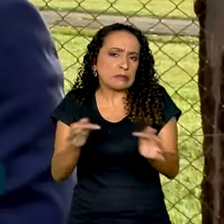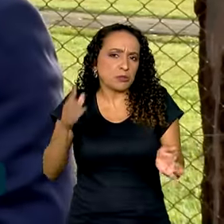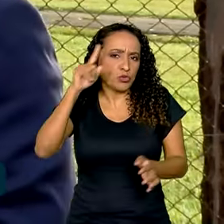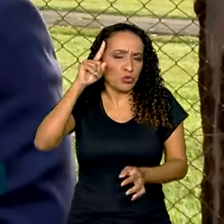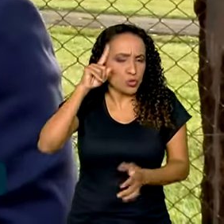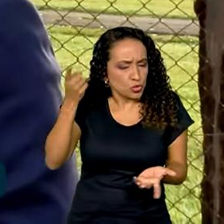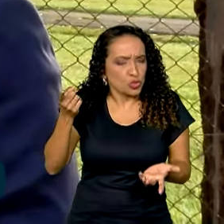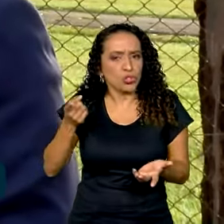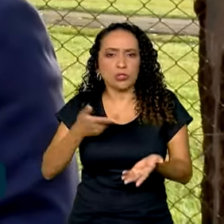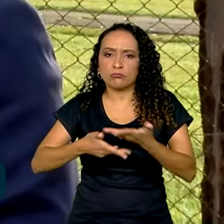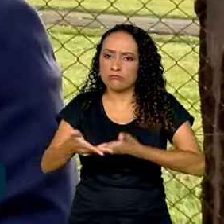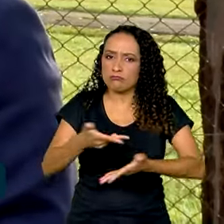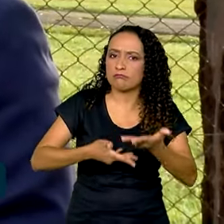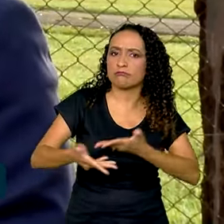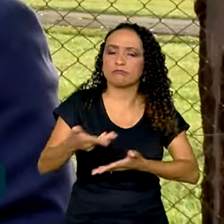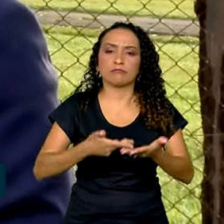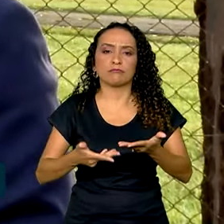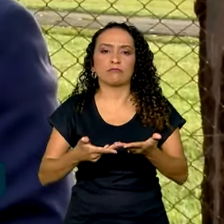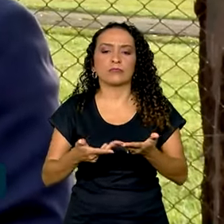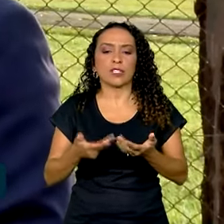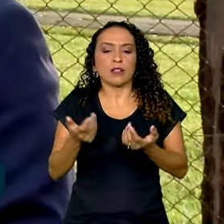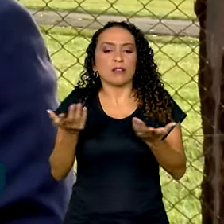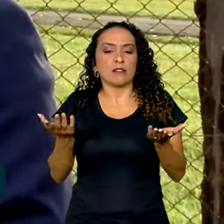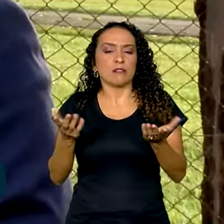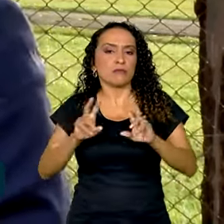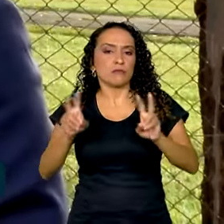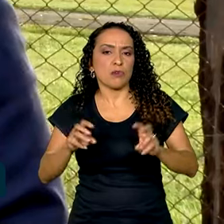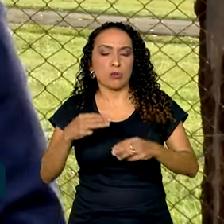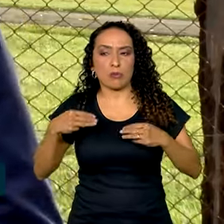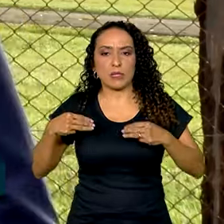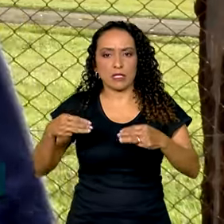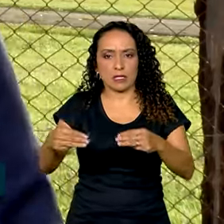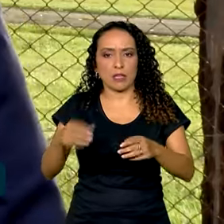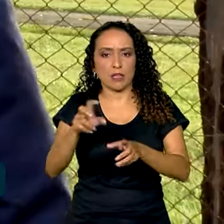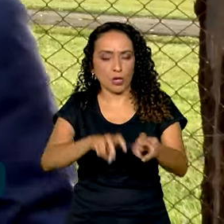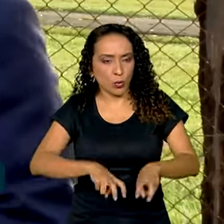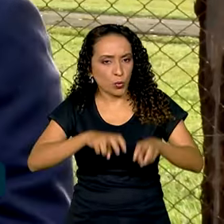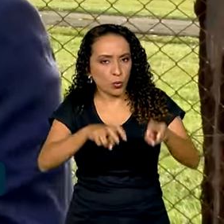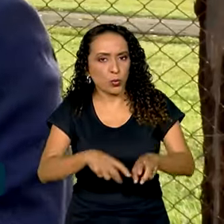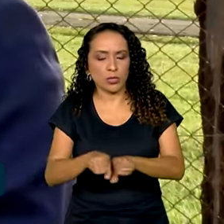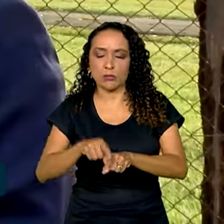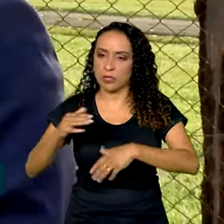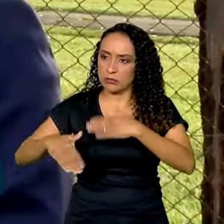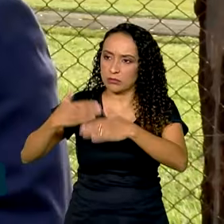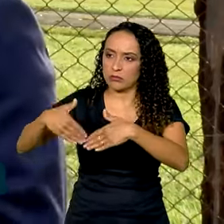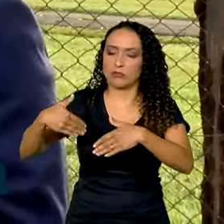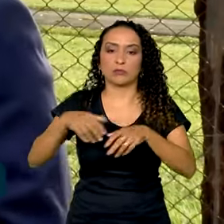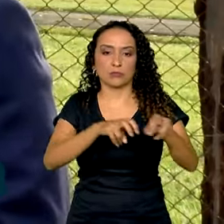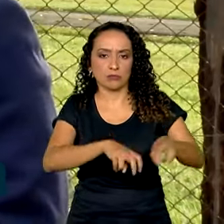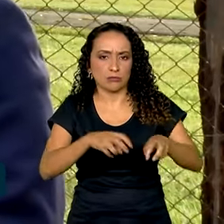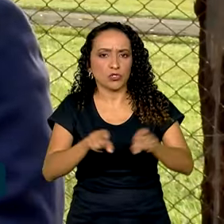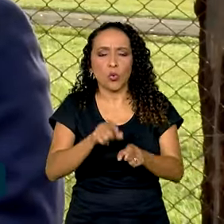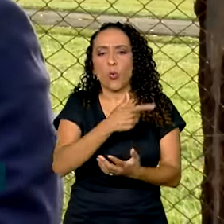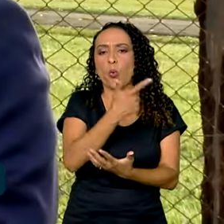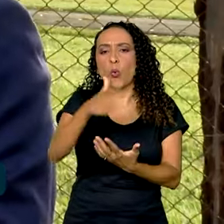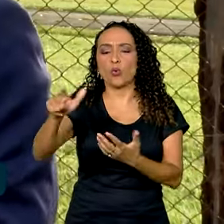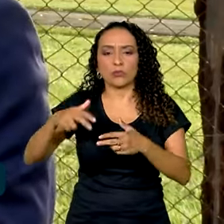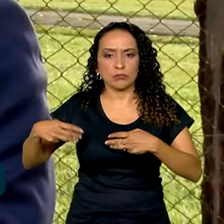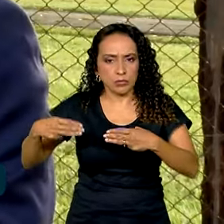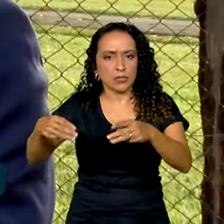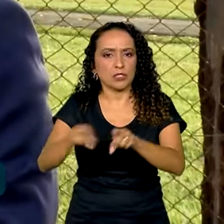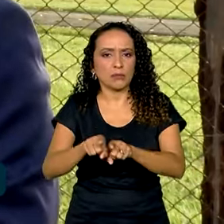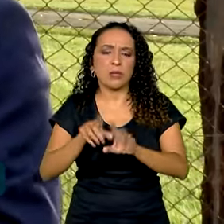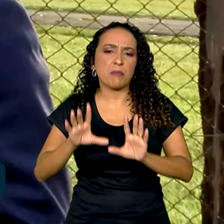serem tratadas no staff do Ministério da Agricultura, do Ministério do Desenvolvimento Agrário, de outros ministérios, mas que é